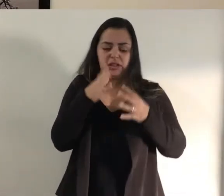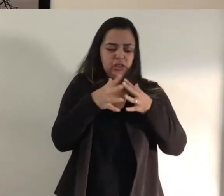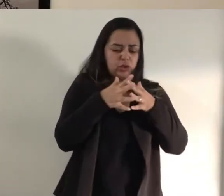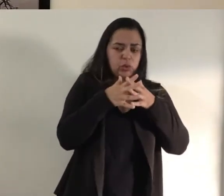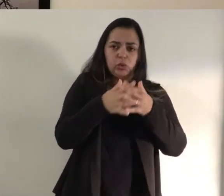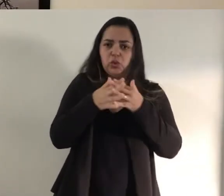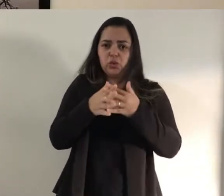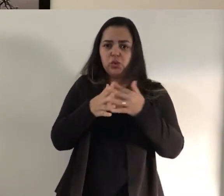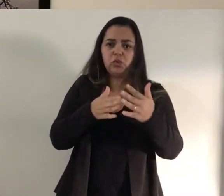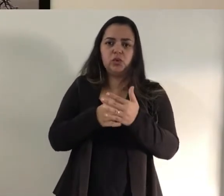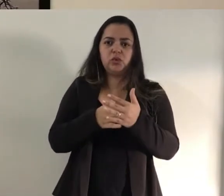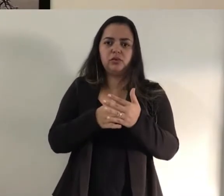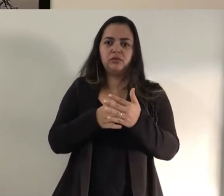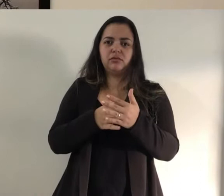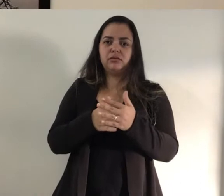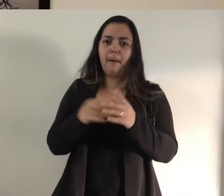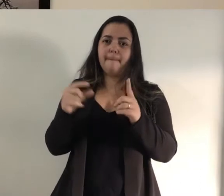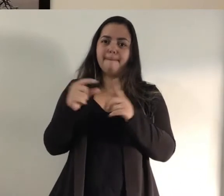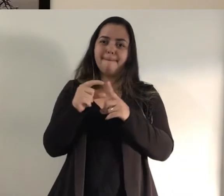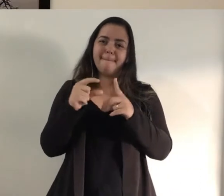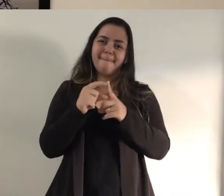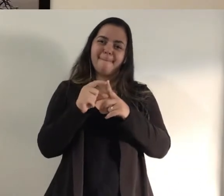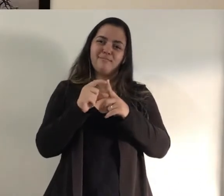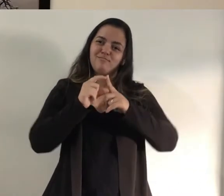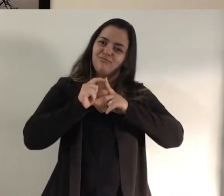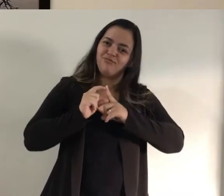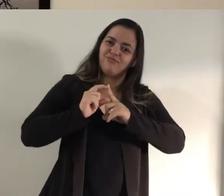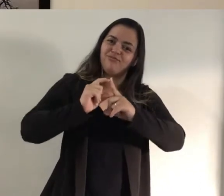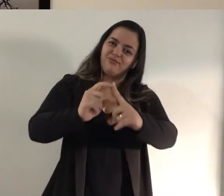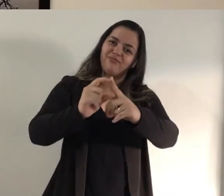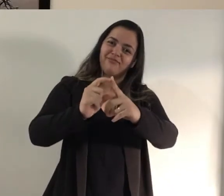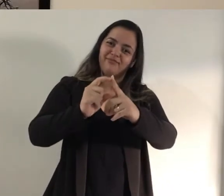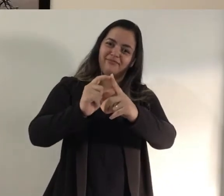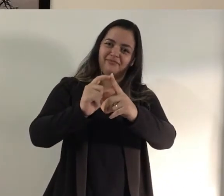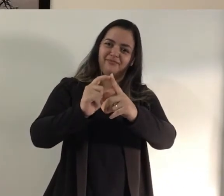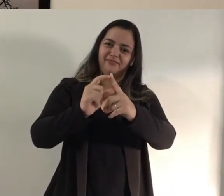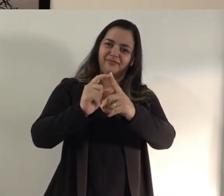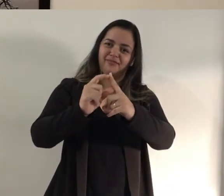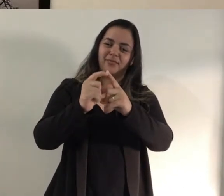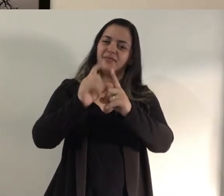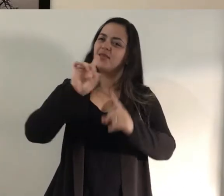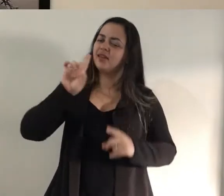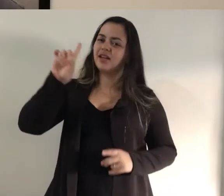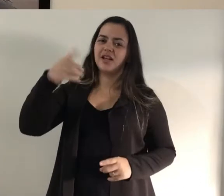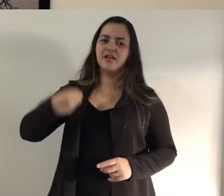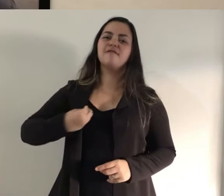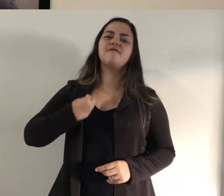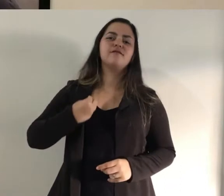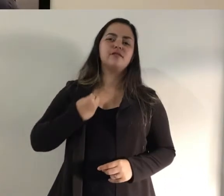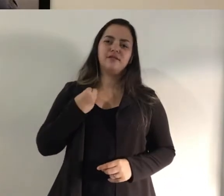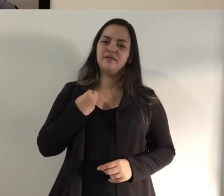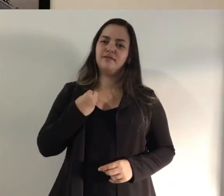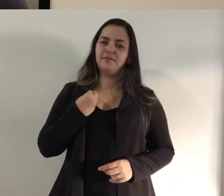o Senhor traz para nós, essa palavra o Senhor traz para você. Ele está vivo e é o suficiente. Então nós precisamos, os discípulos